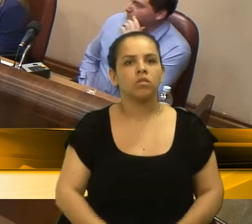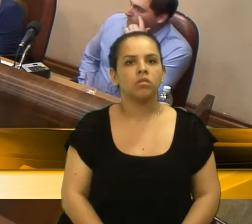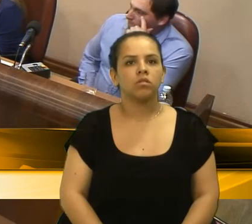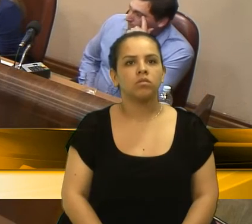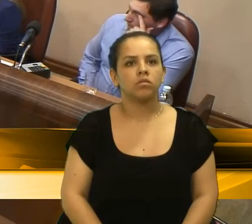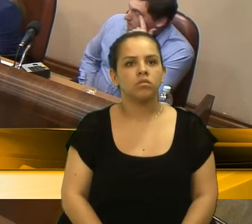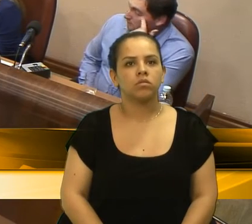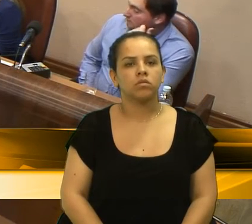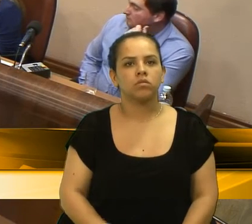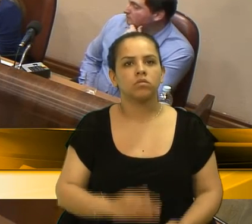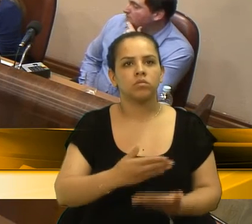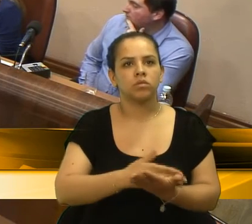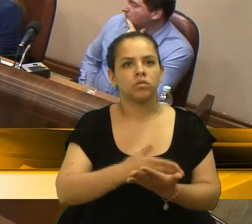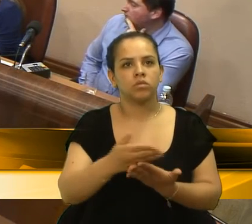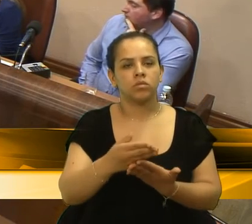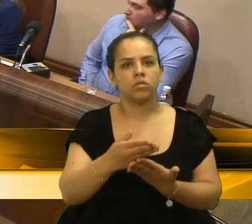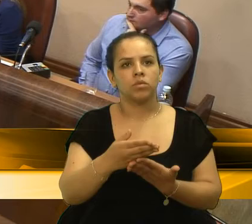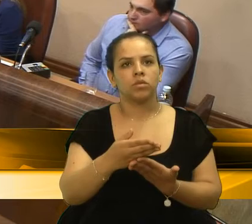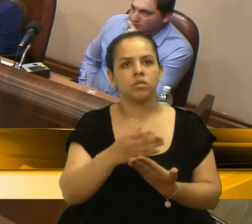número